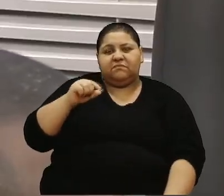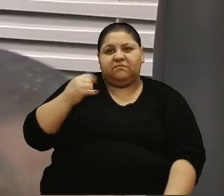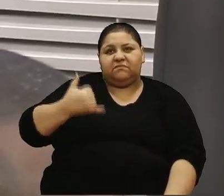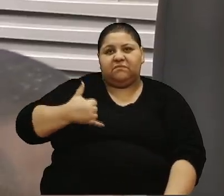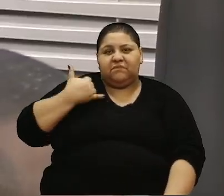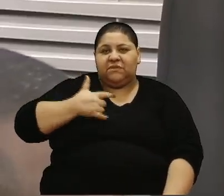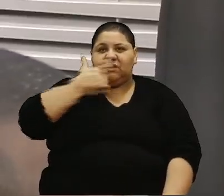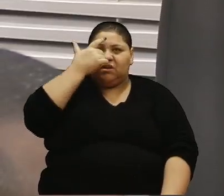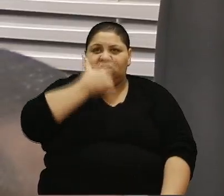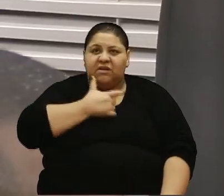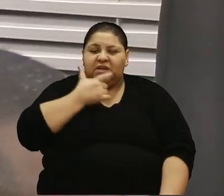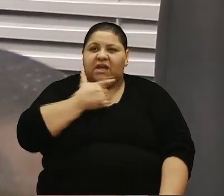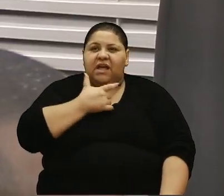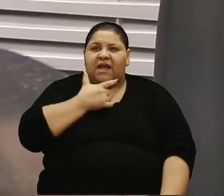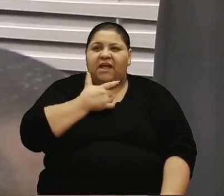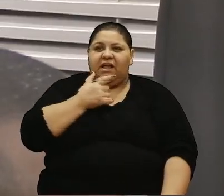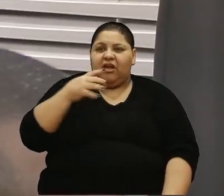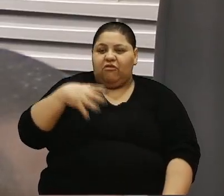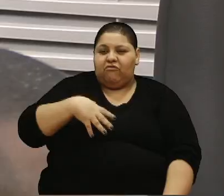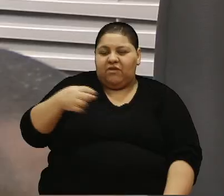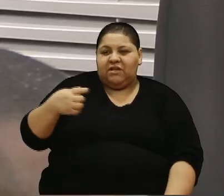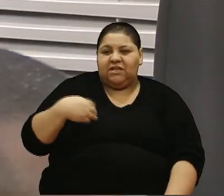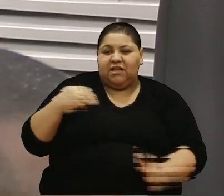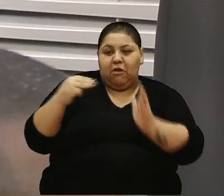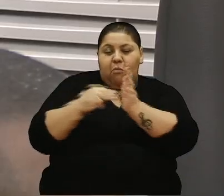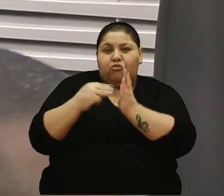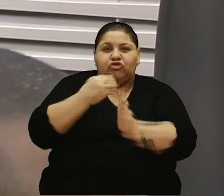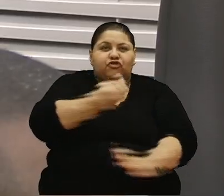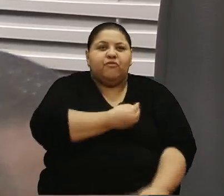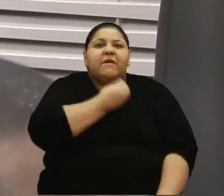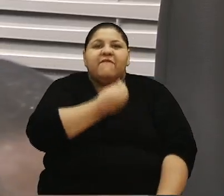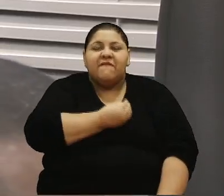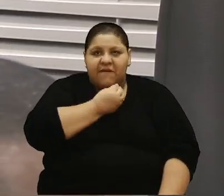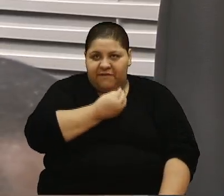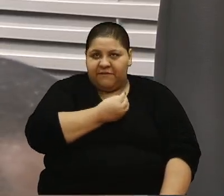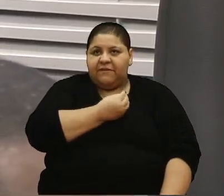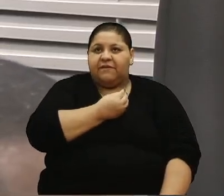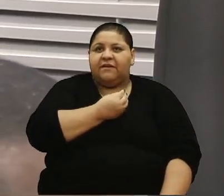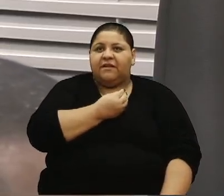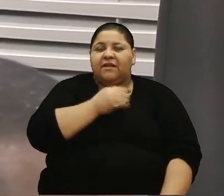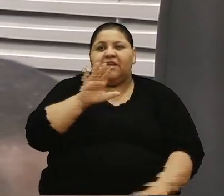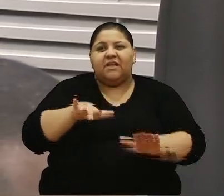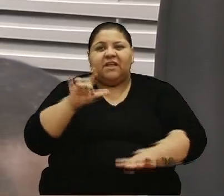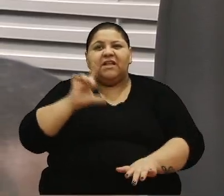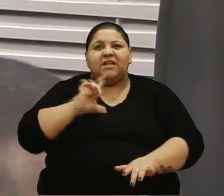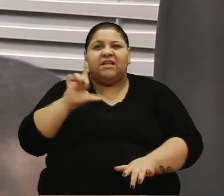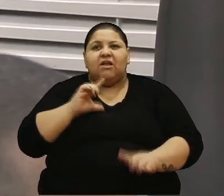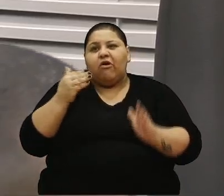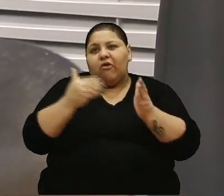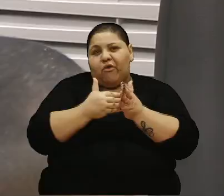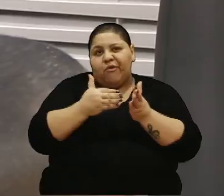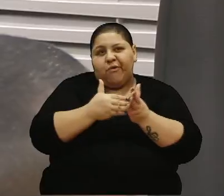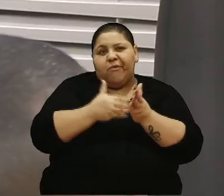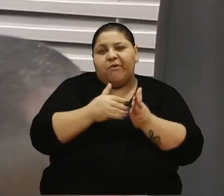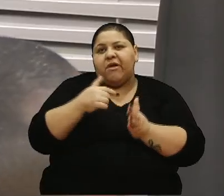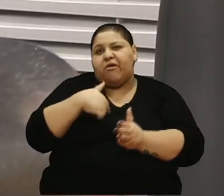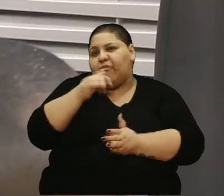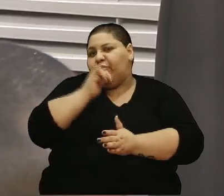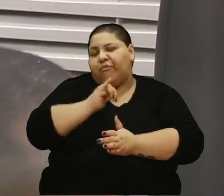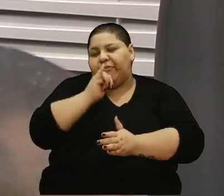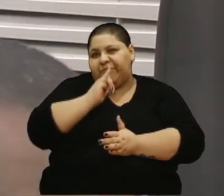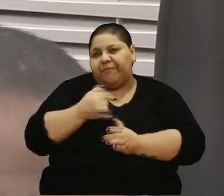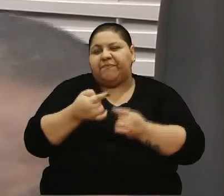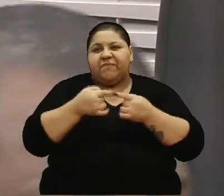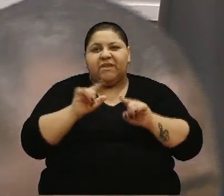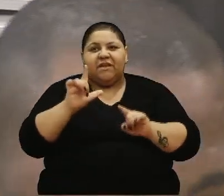acho que é elas que nos fazem ter motivos para viver cada dia mais. Por mais que às vezes a gente tenha algumas limitações, eu tenho, por exemplo,